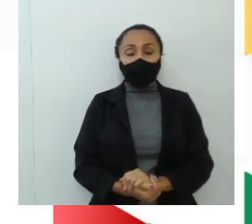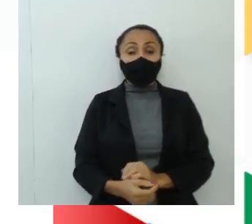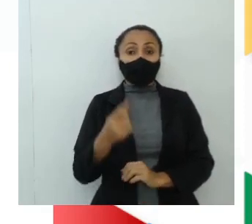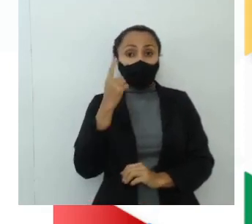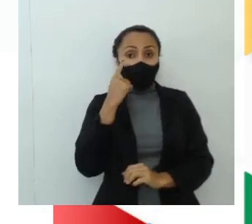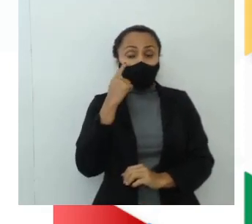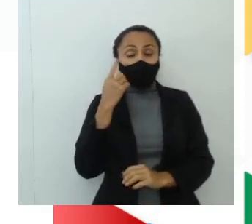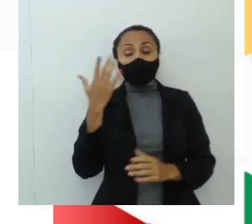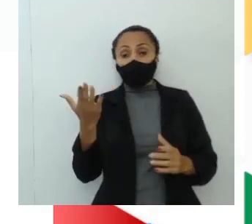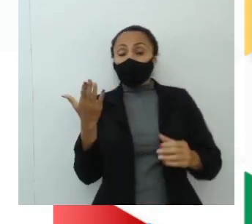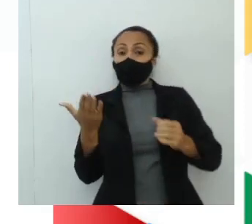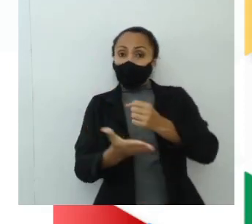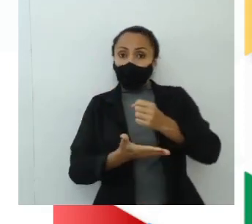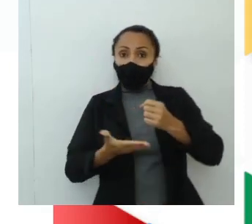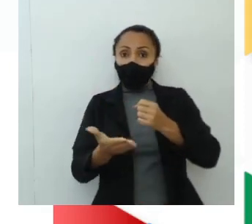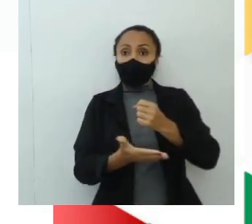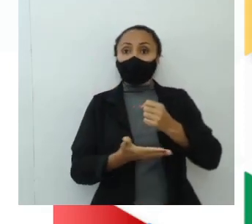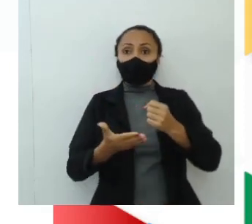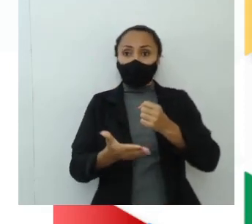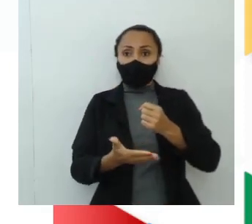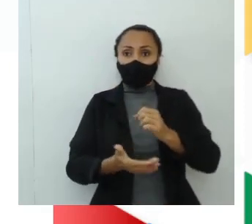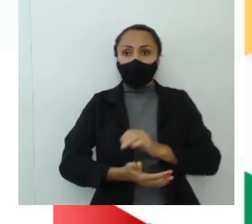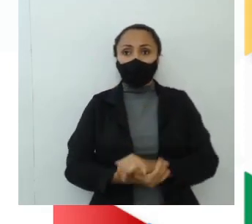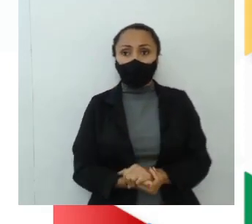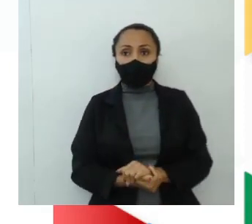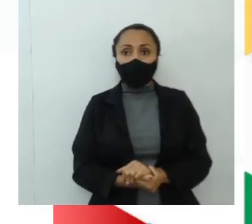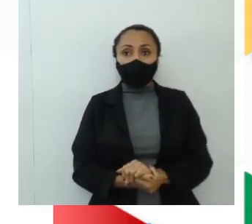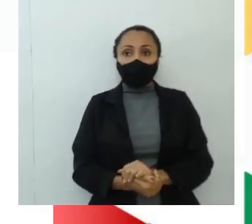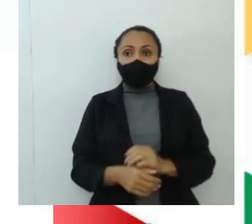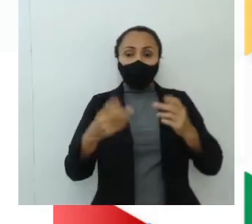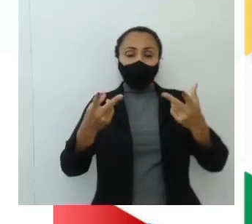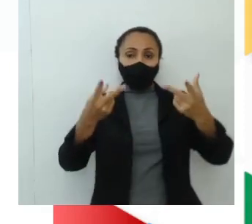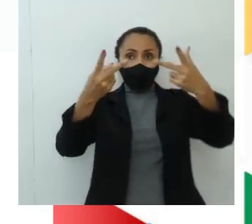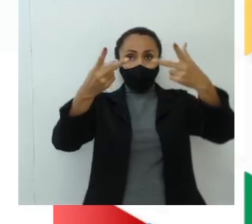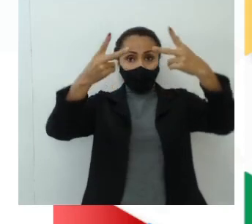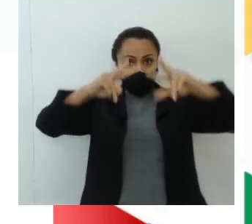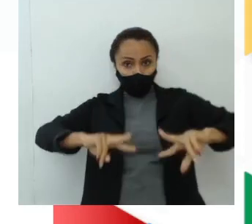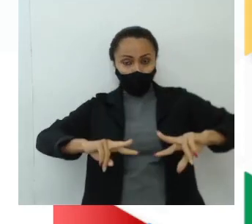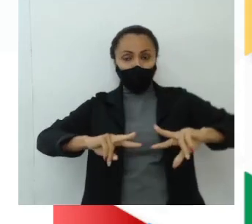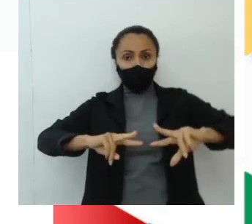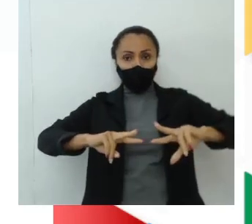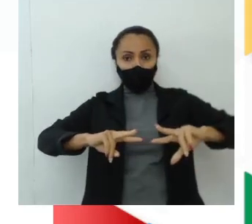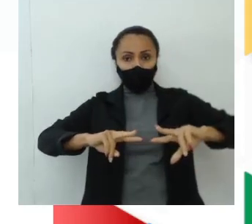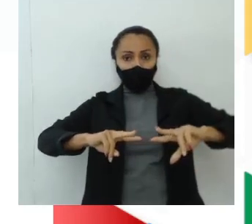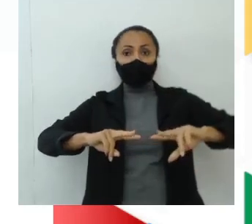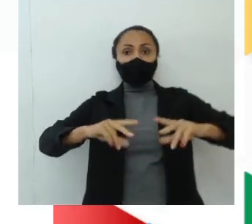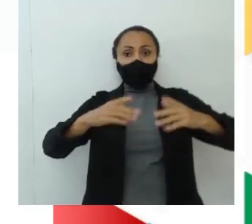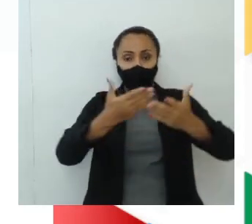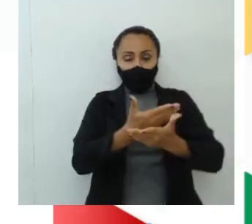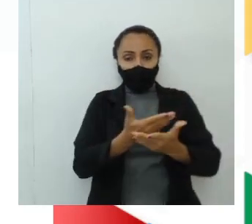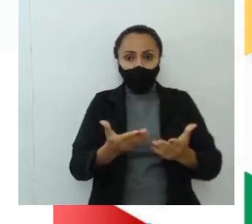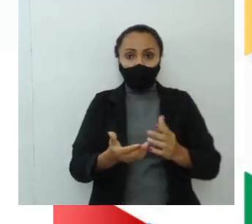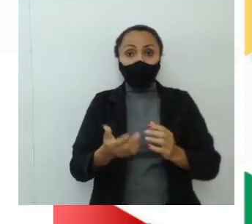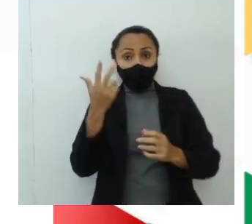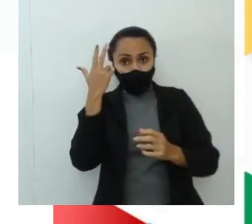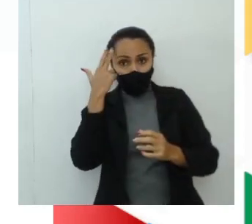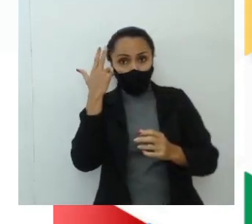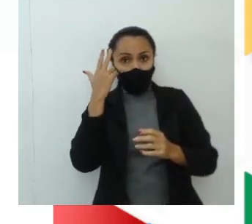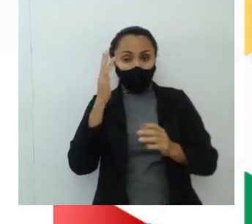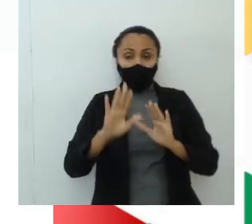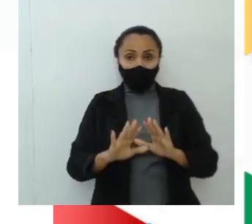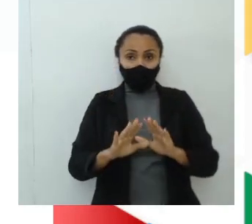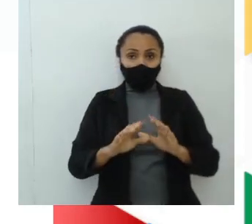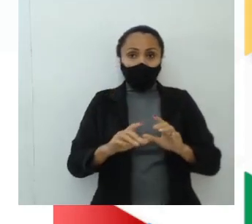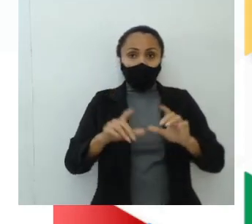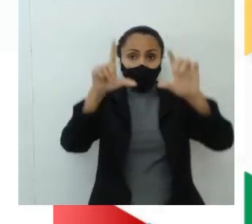que a base dele, ele fica de cabeça para baixo, tá vendo? Ele sai assim normal e fica de cabeça para baixo.